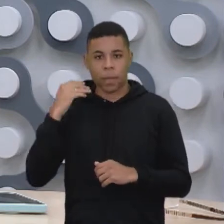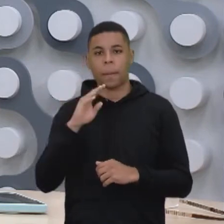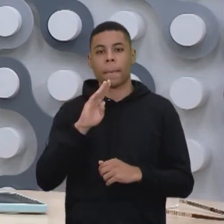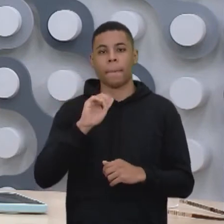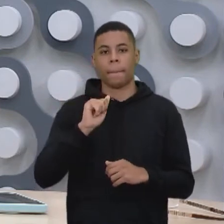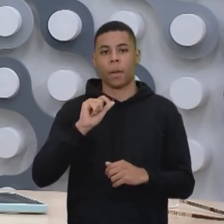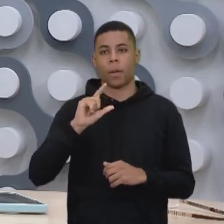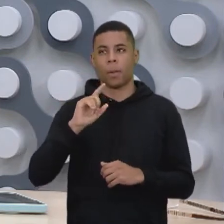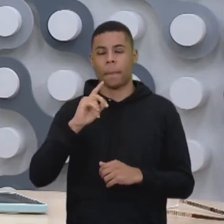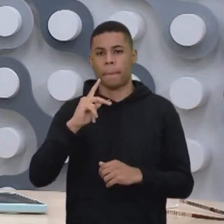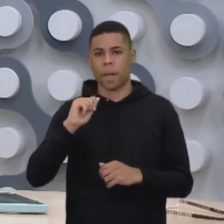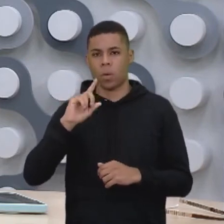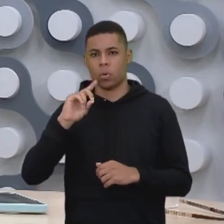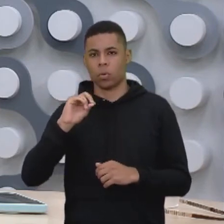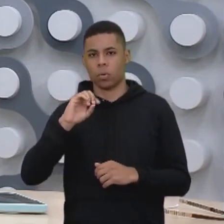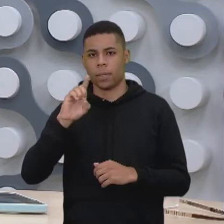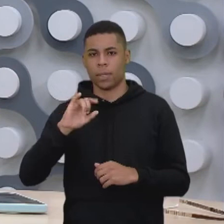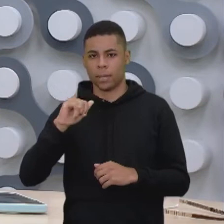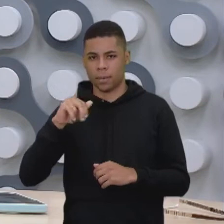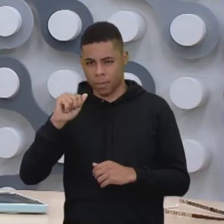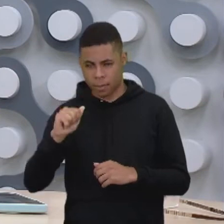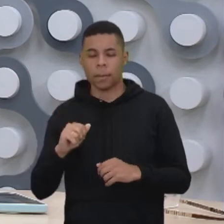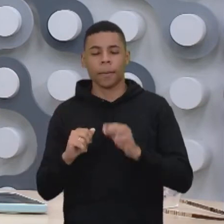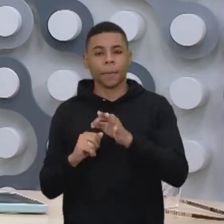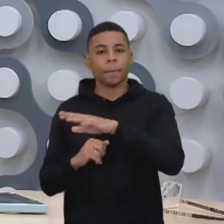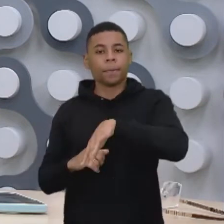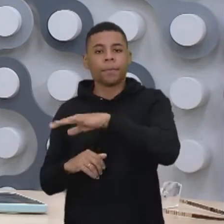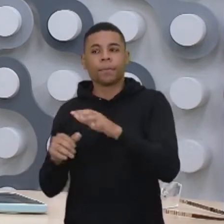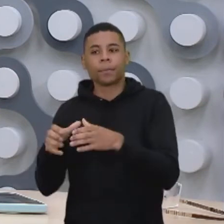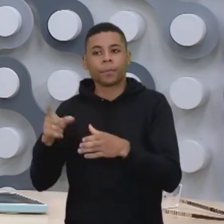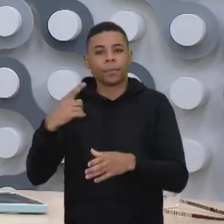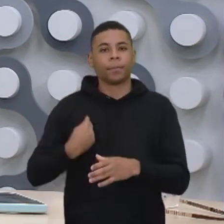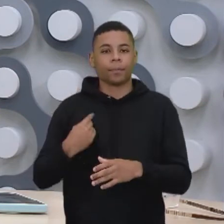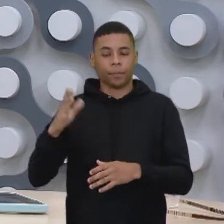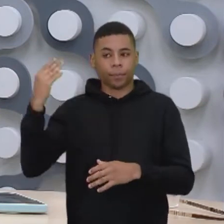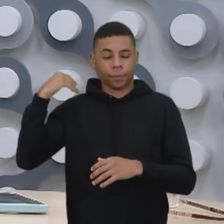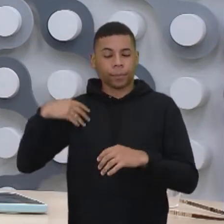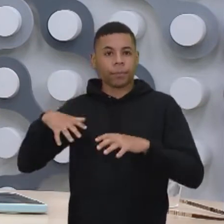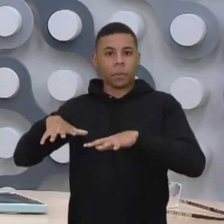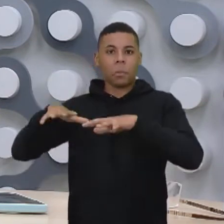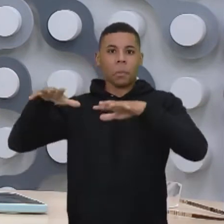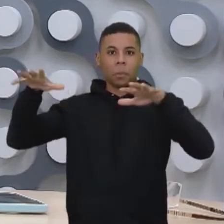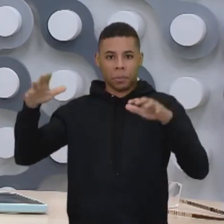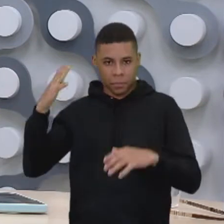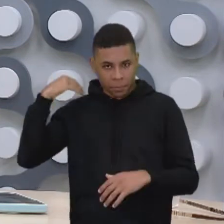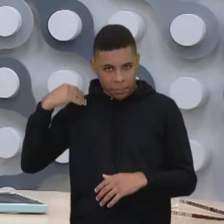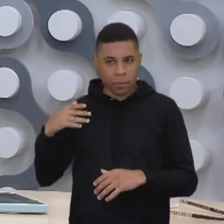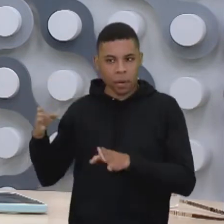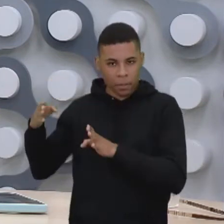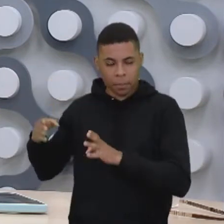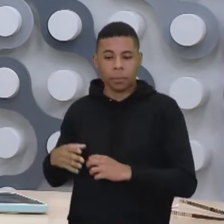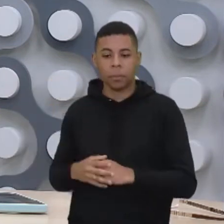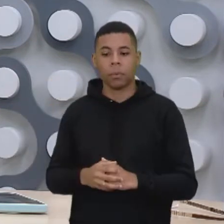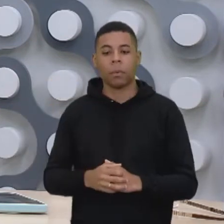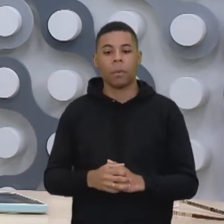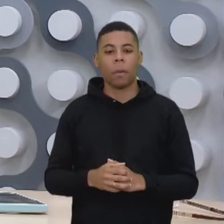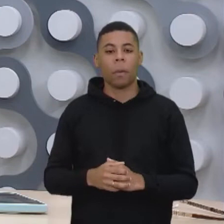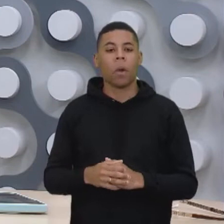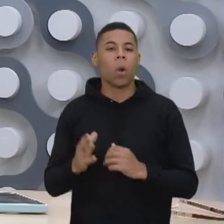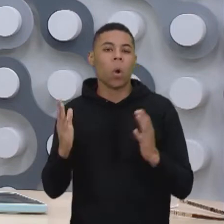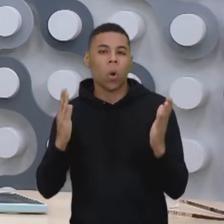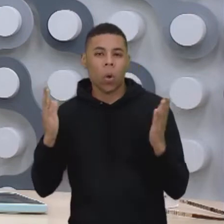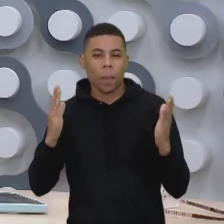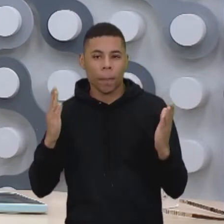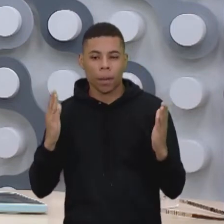malthusiana, se preocupava muito, né, com o contingente populacional que estava crescendo na época, né, em